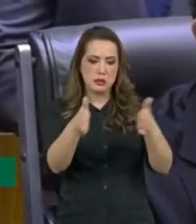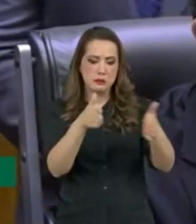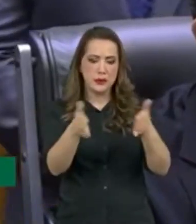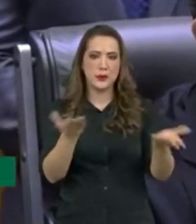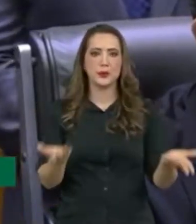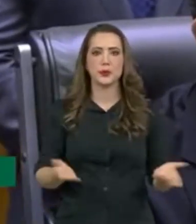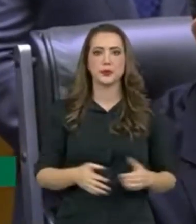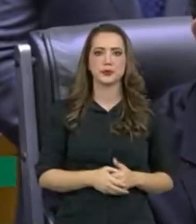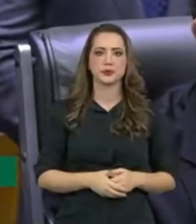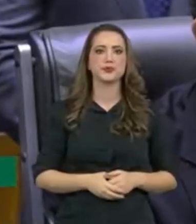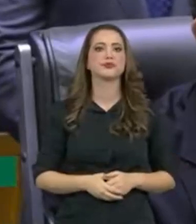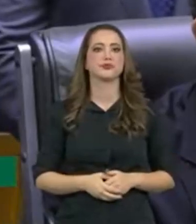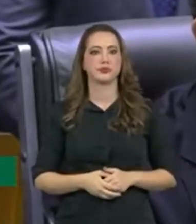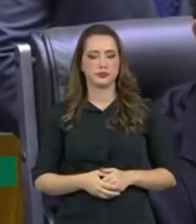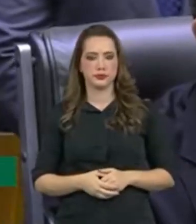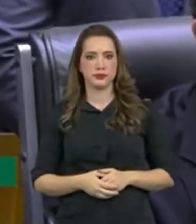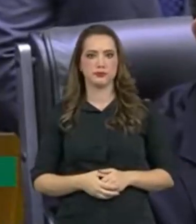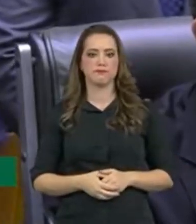destruição.